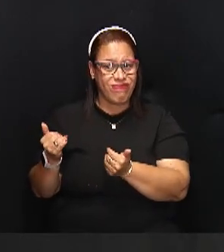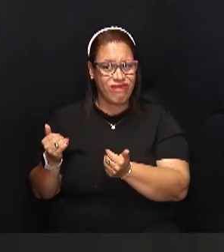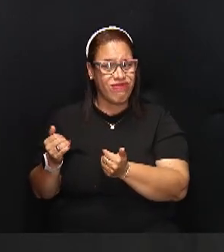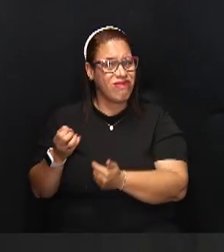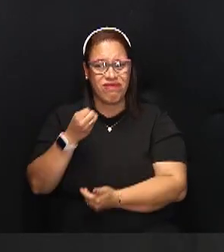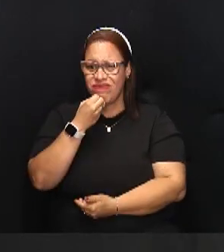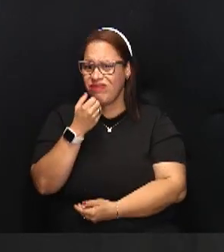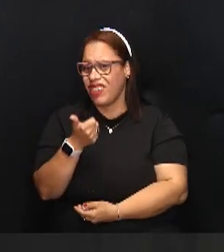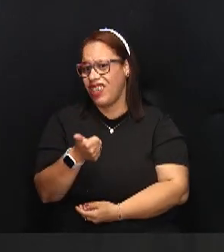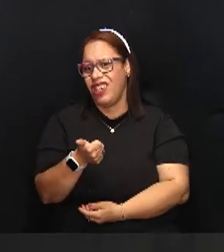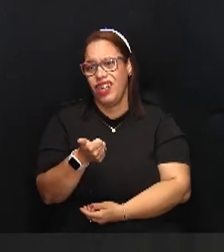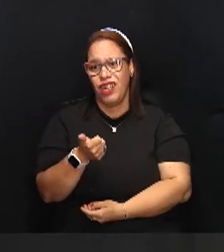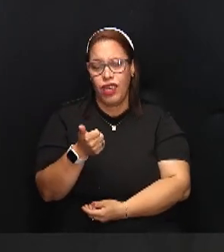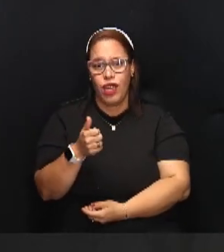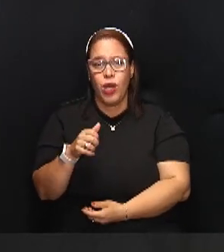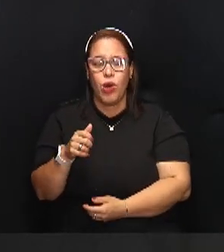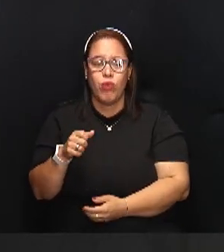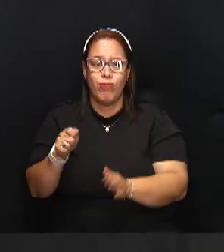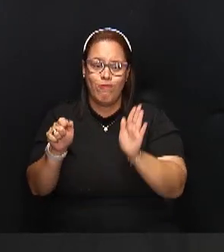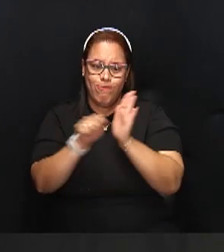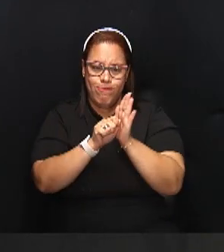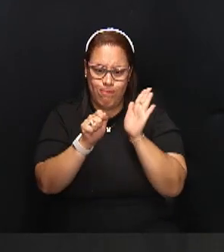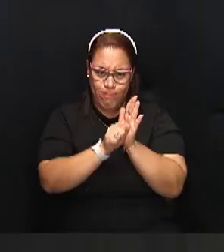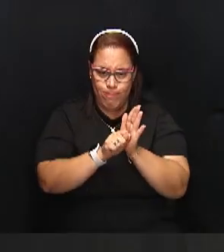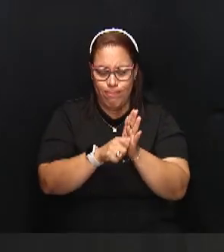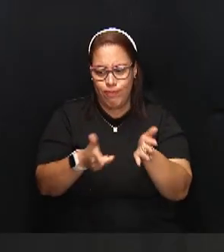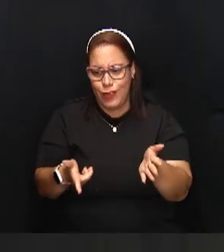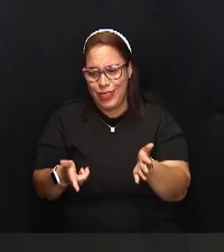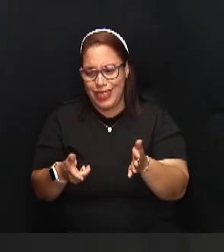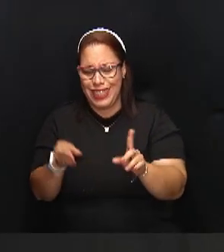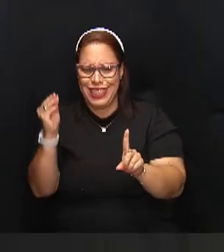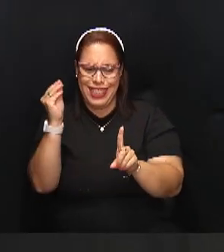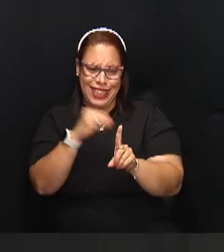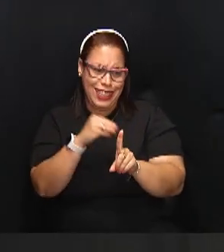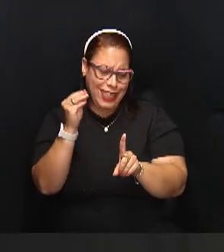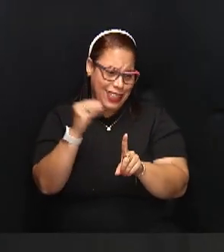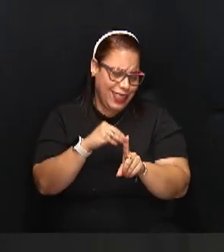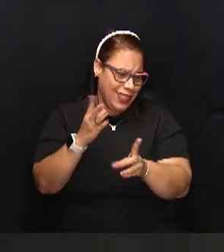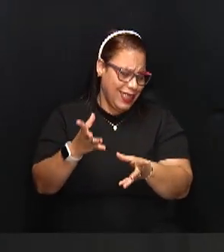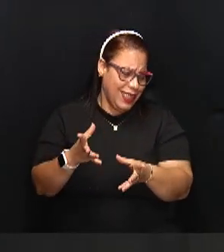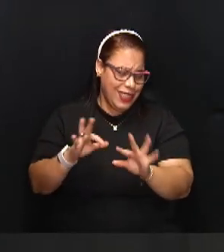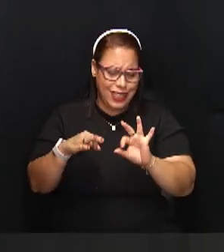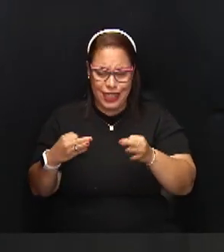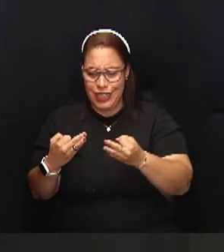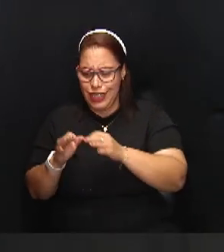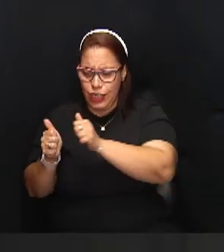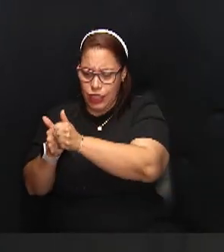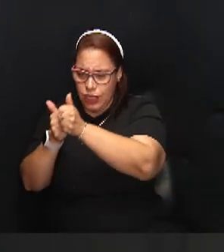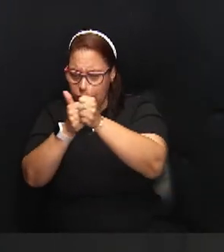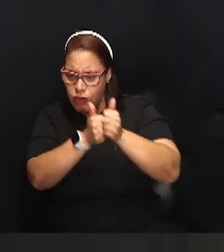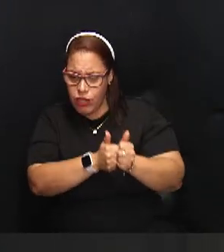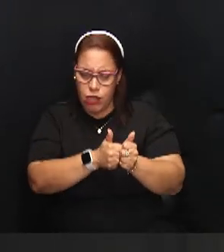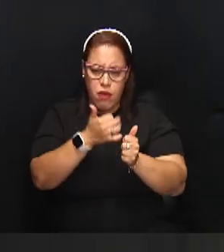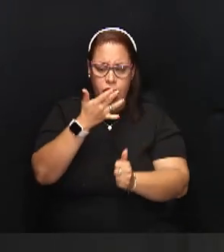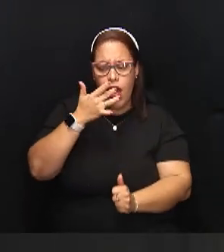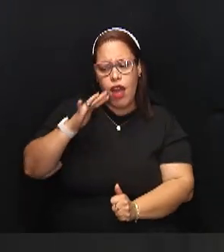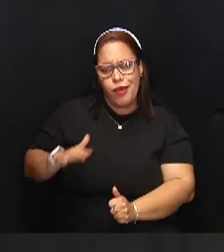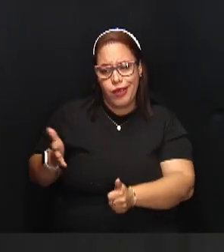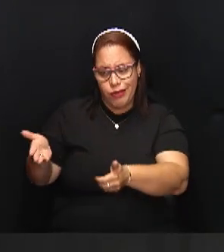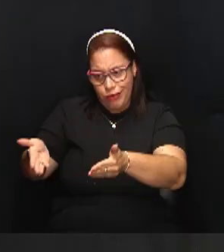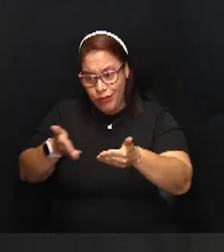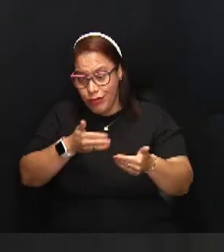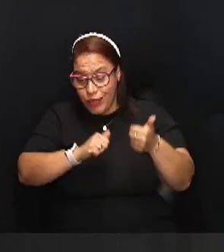bom, né, droga, enfim, marginalidade. Aí as famílias acompanham as crianças, trazer